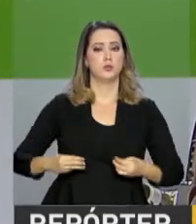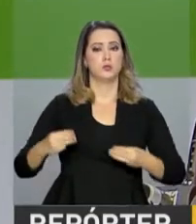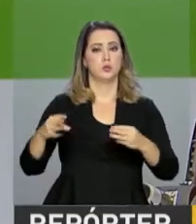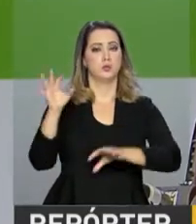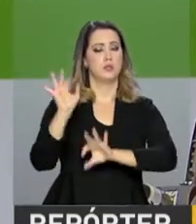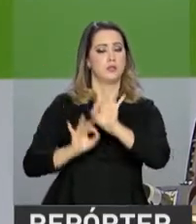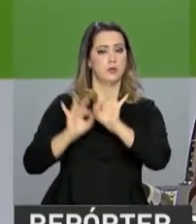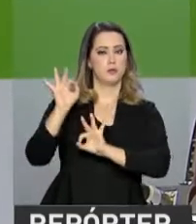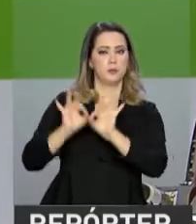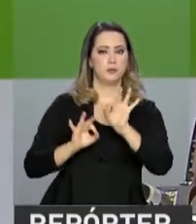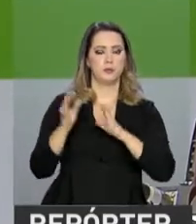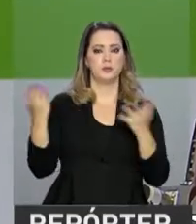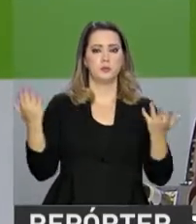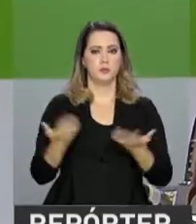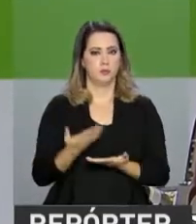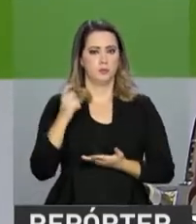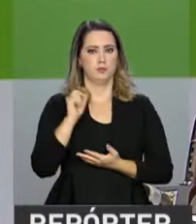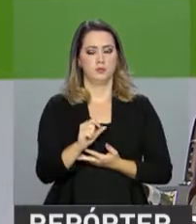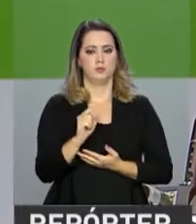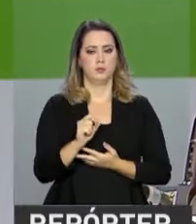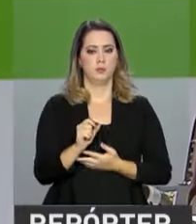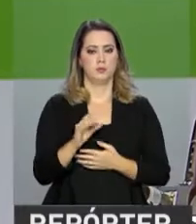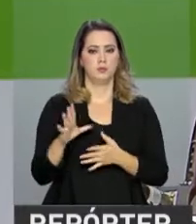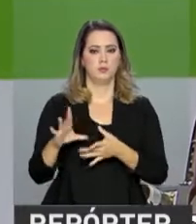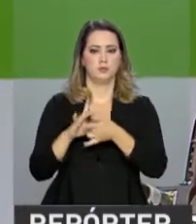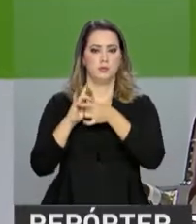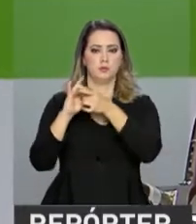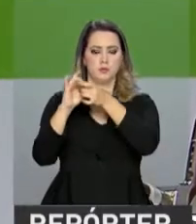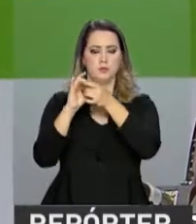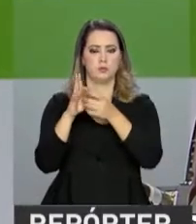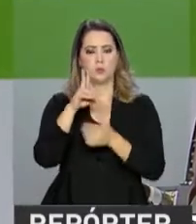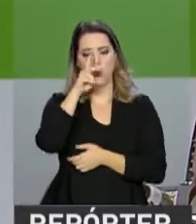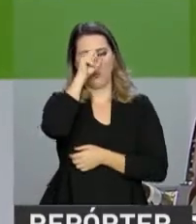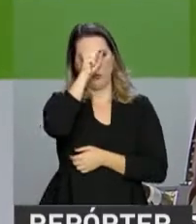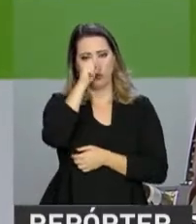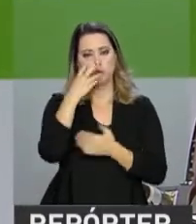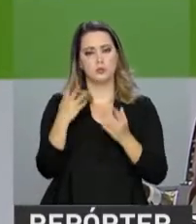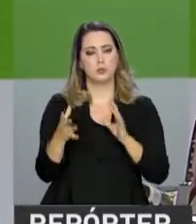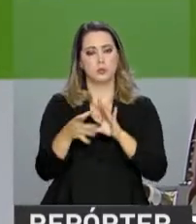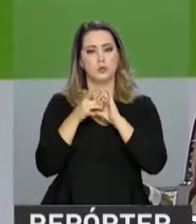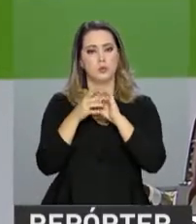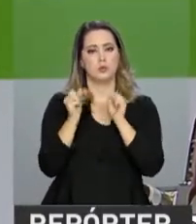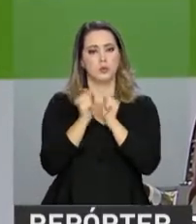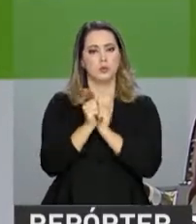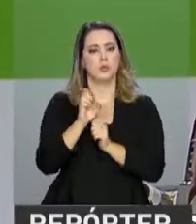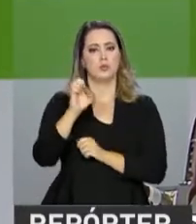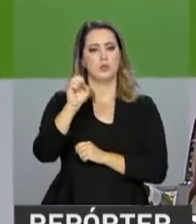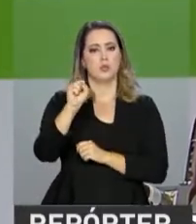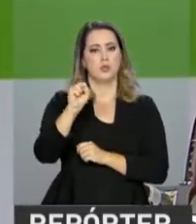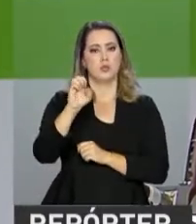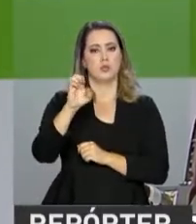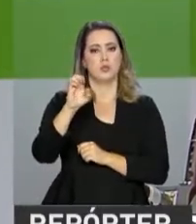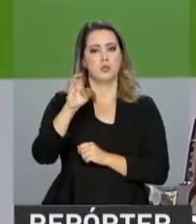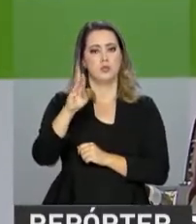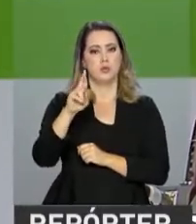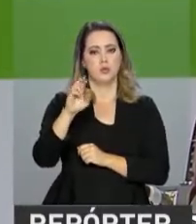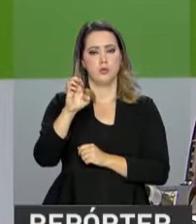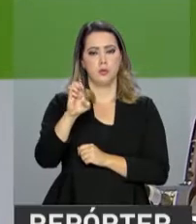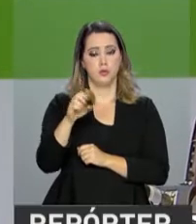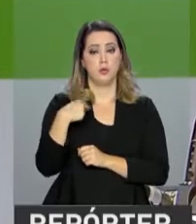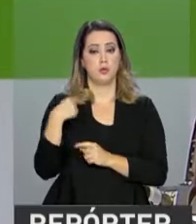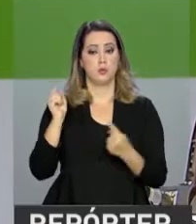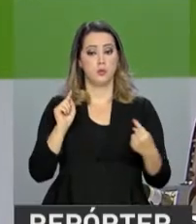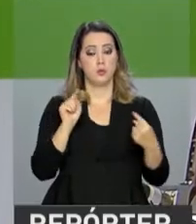do Planejamento, agora fortalecido pela equipe do SEBRAE, nós temos a meta deste ano,